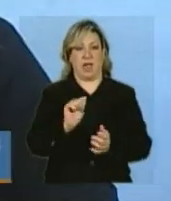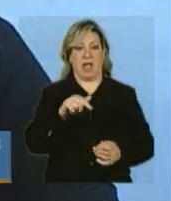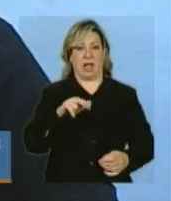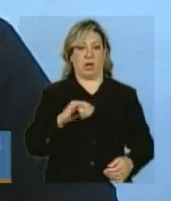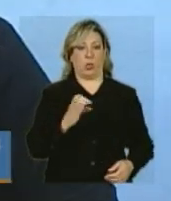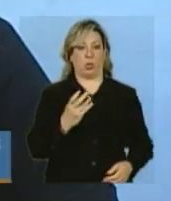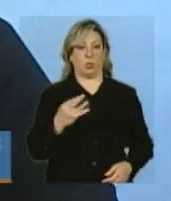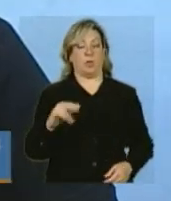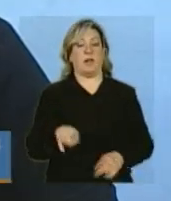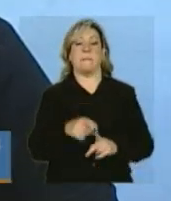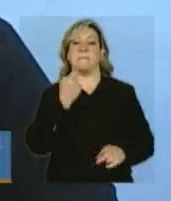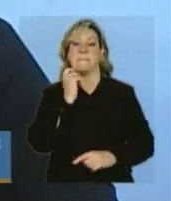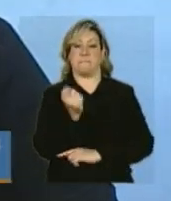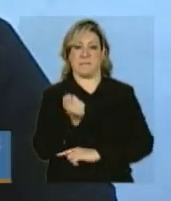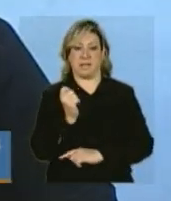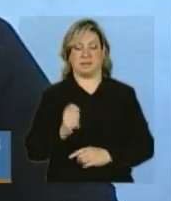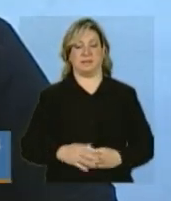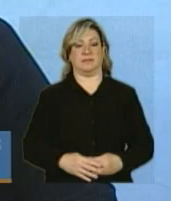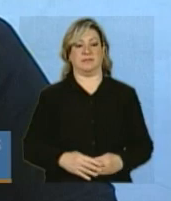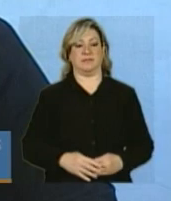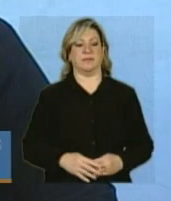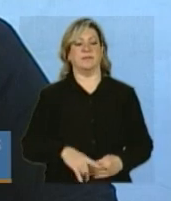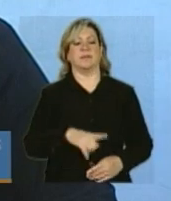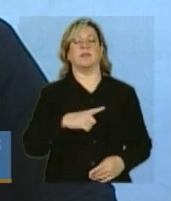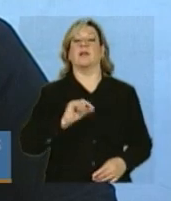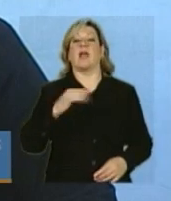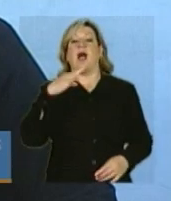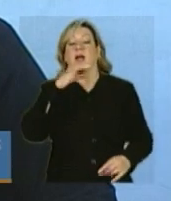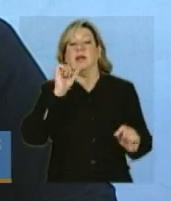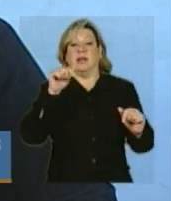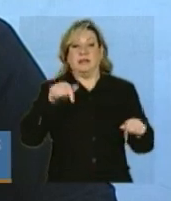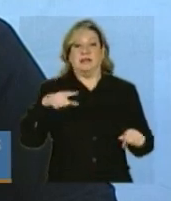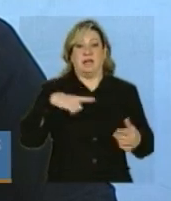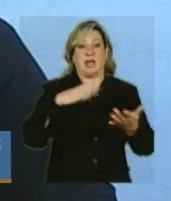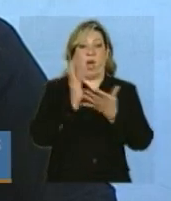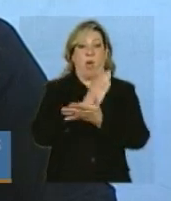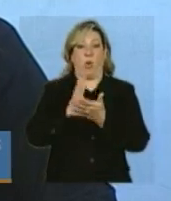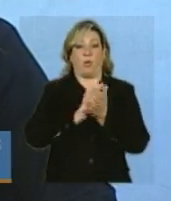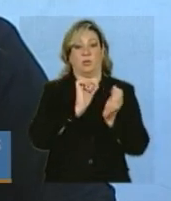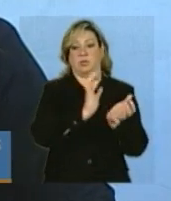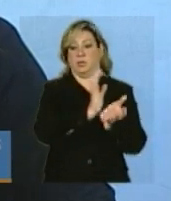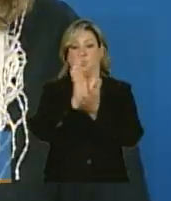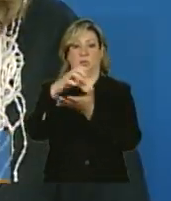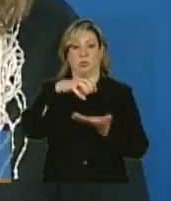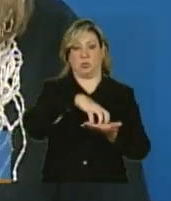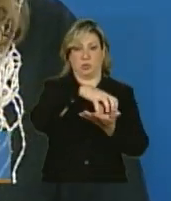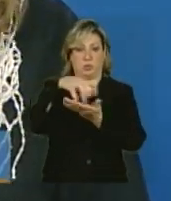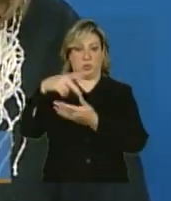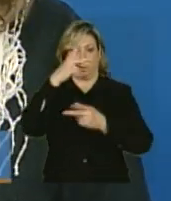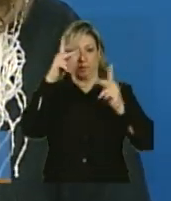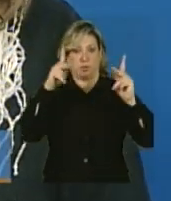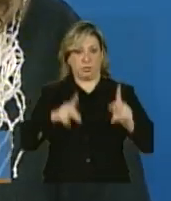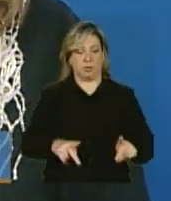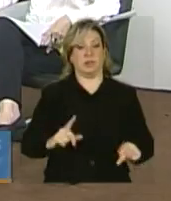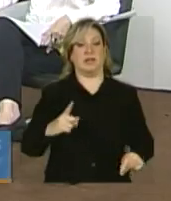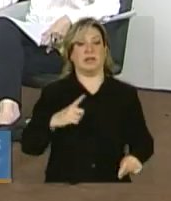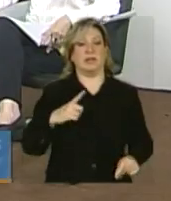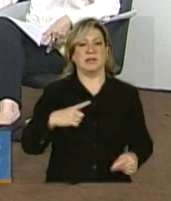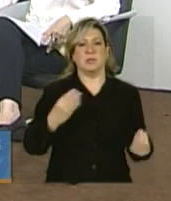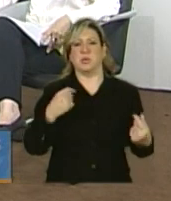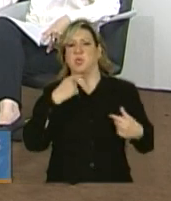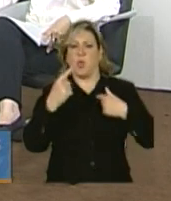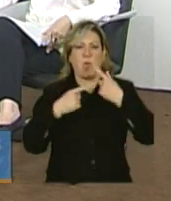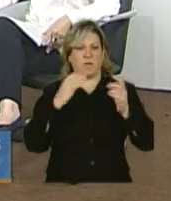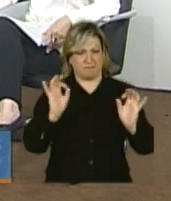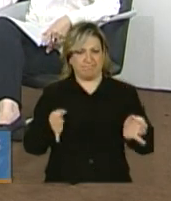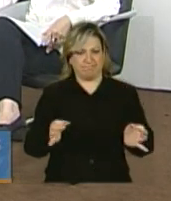ter esse tratamento específico, vamos dizer assim, a certos grupos populacionais tem criado muitas